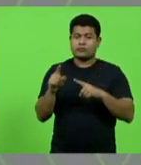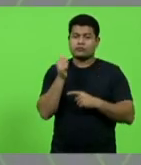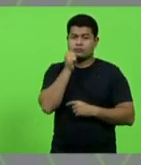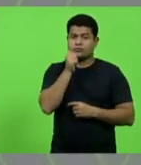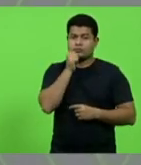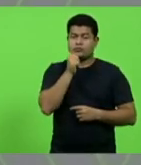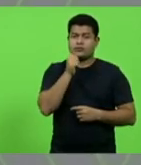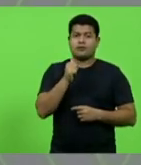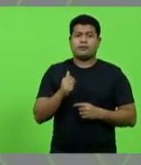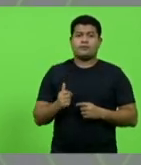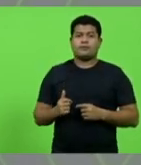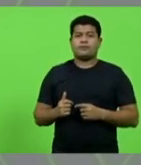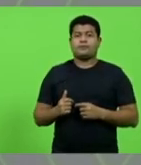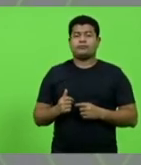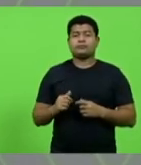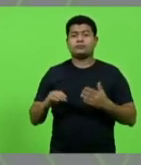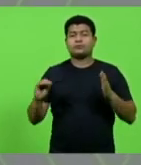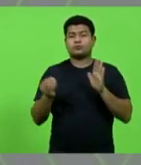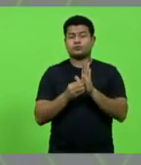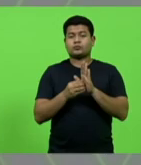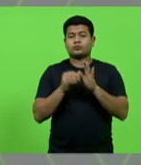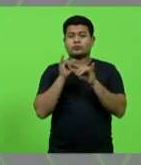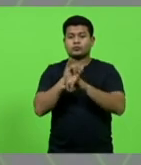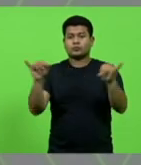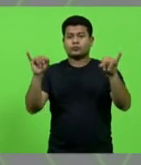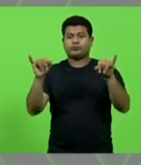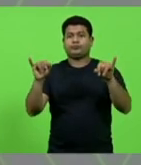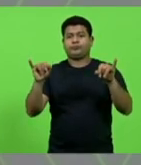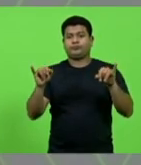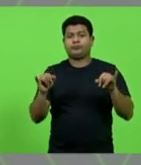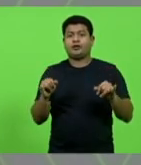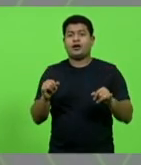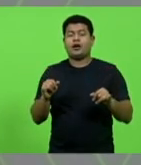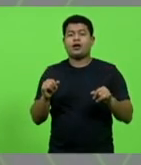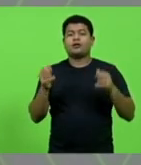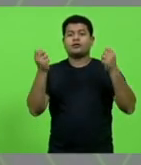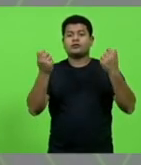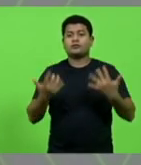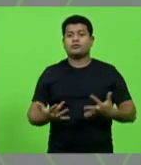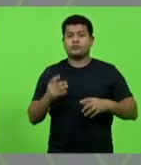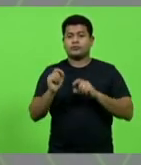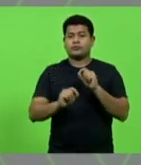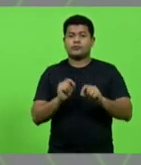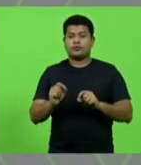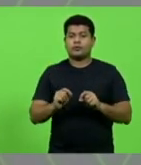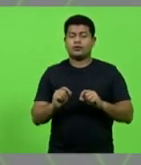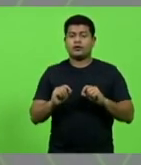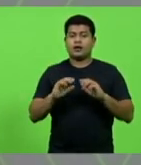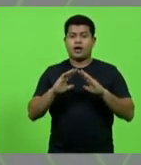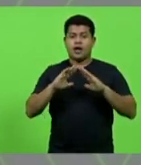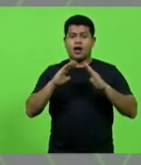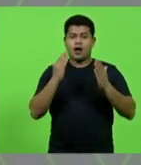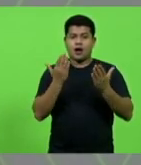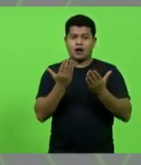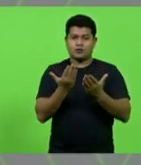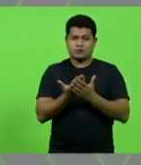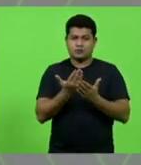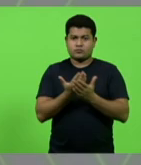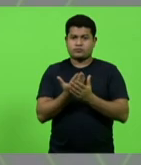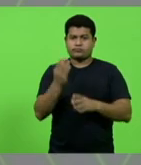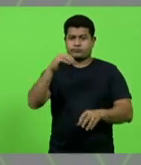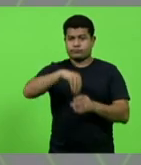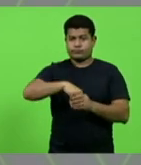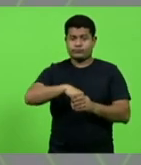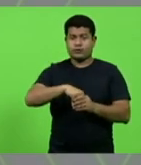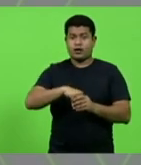estrito, publicou esse enunciado, cujo teor é o seguinte: o ensino domiciliar, homeschooling, ministrado pela família, não é o